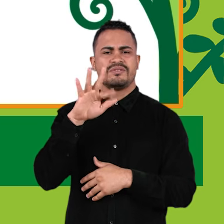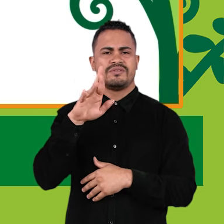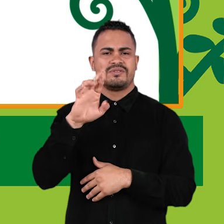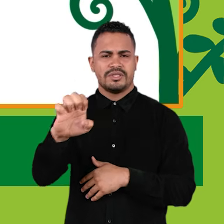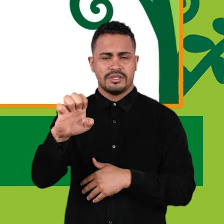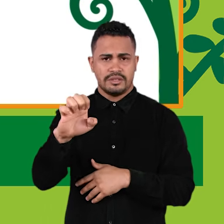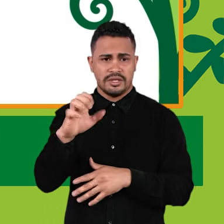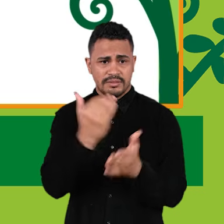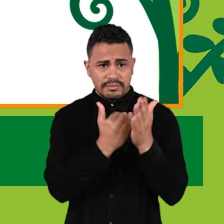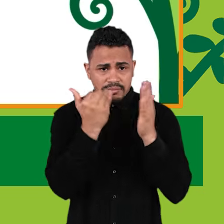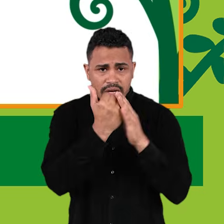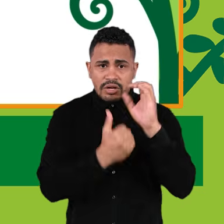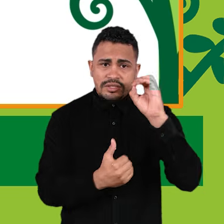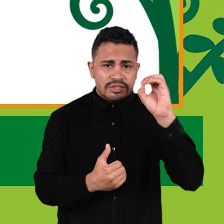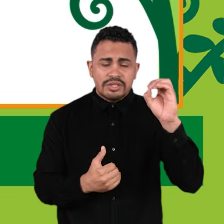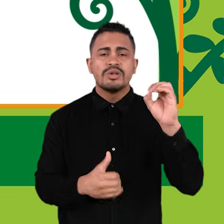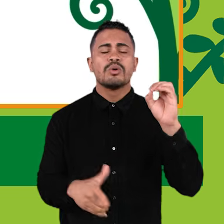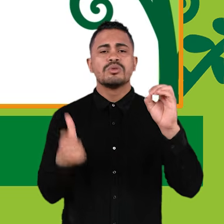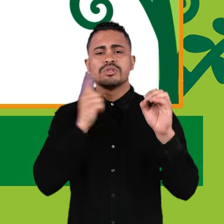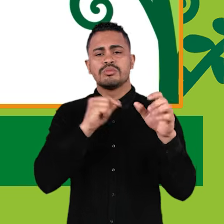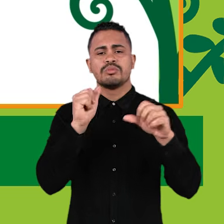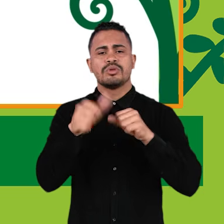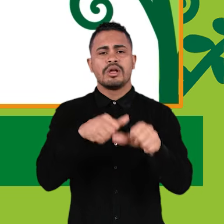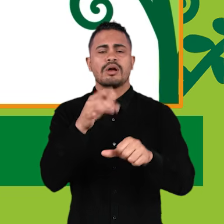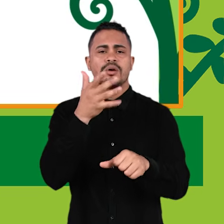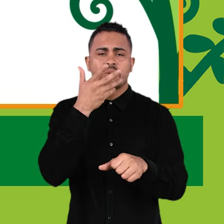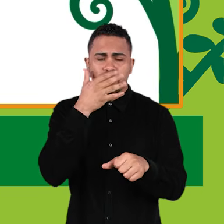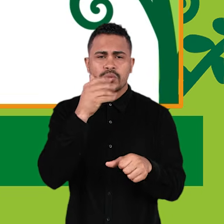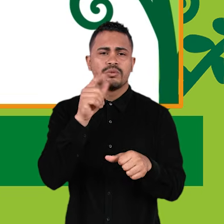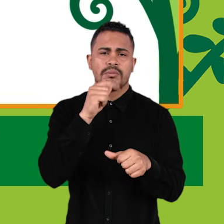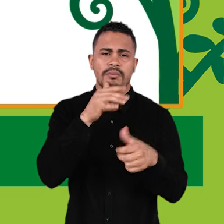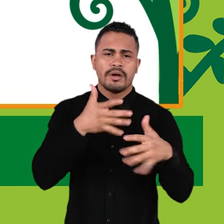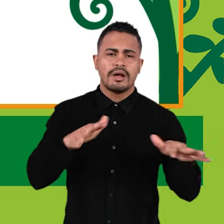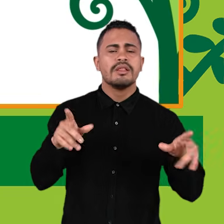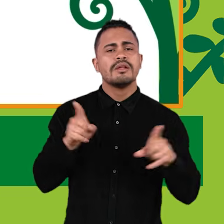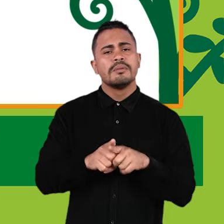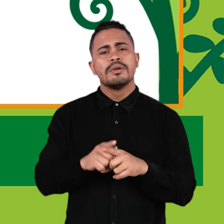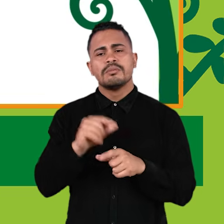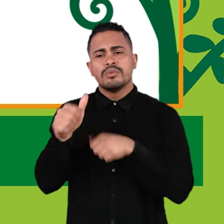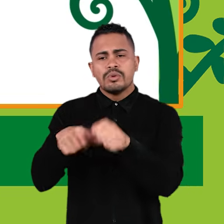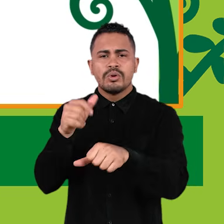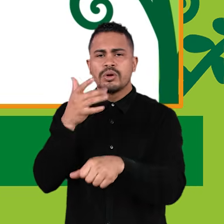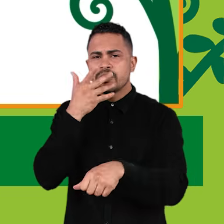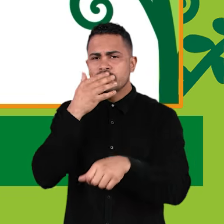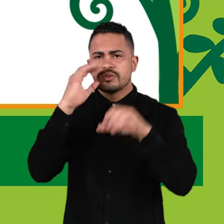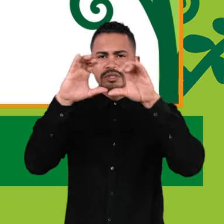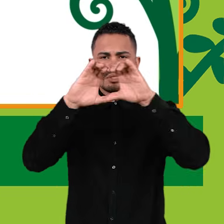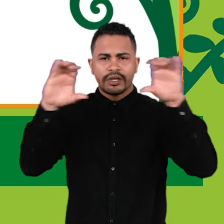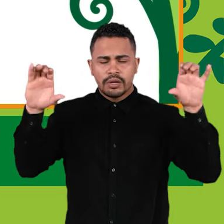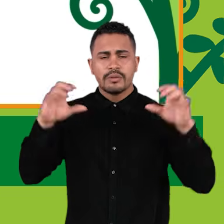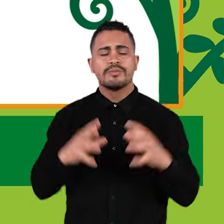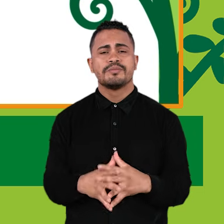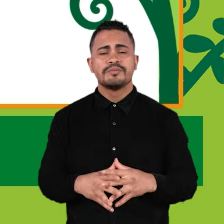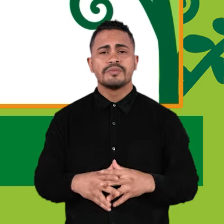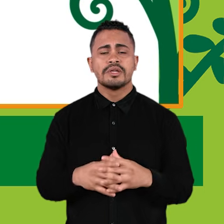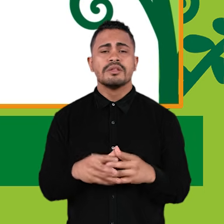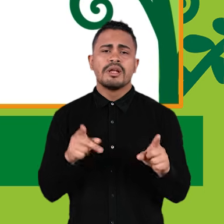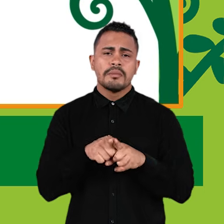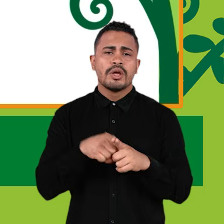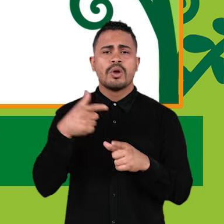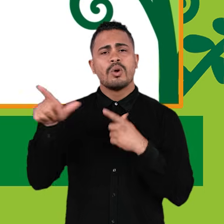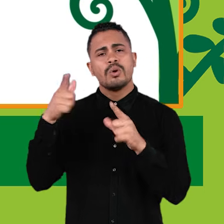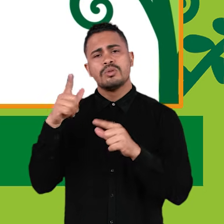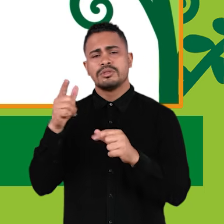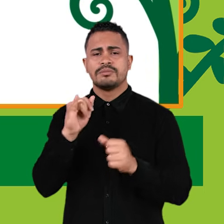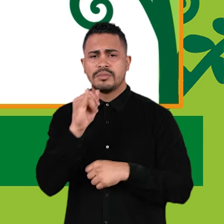excesso de oxigênio, ele transformou tanto o mar, tanto a cor do mar quanto a cor do nosso céu. E aí você vai ter ali outras transformações,